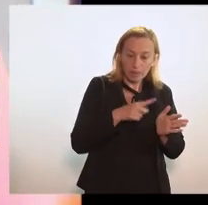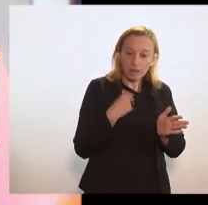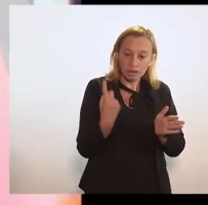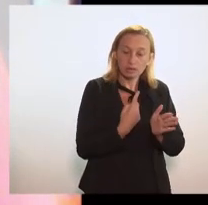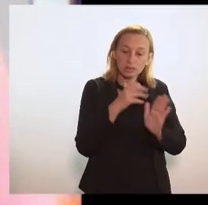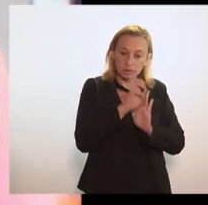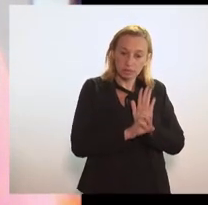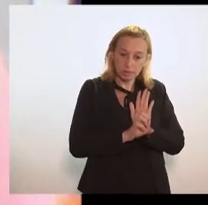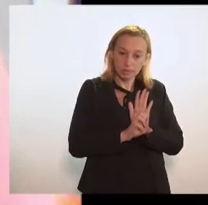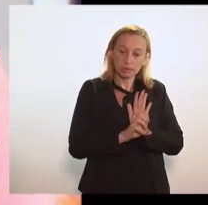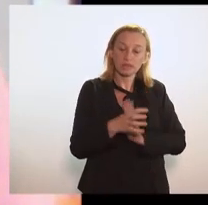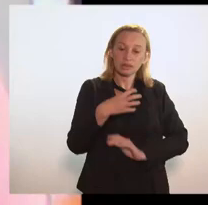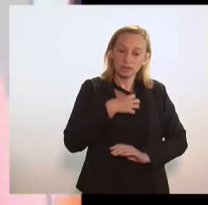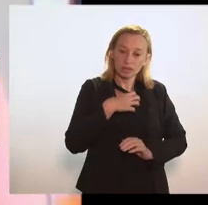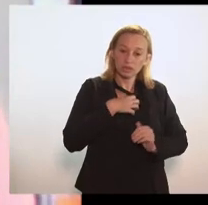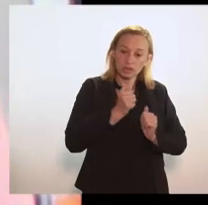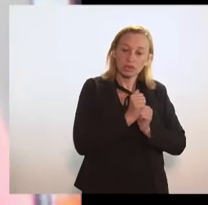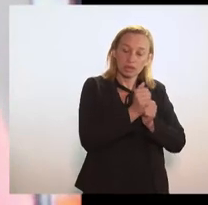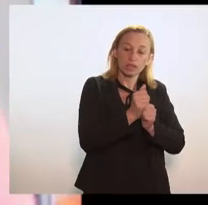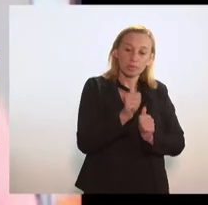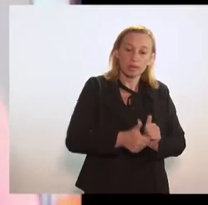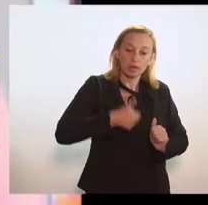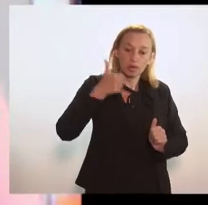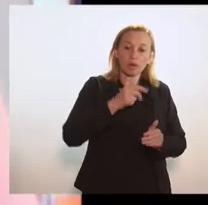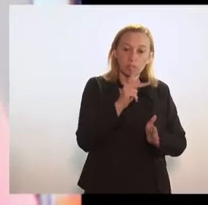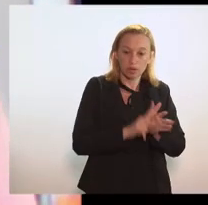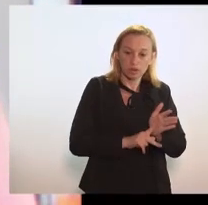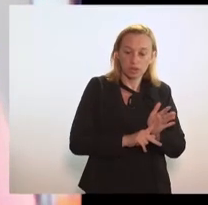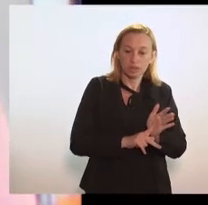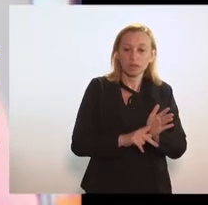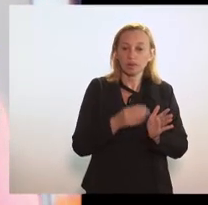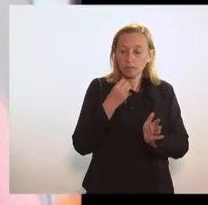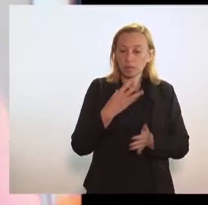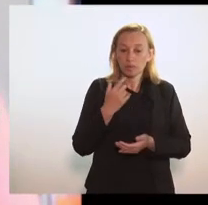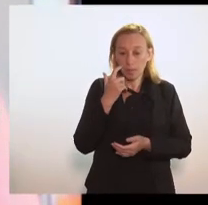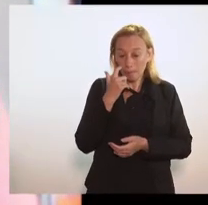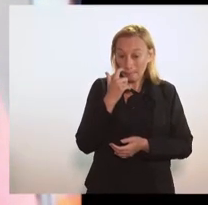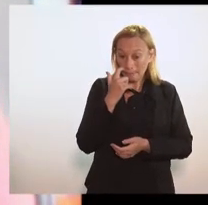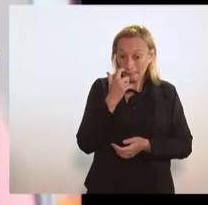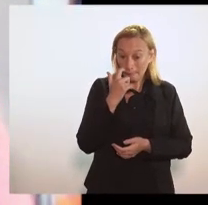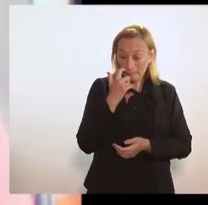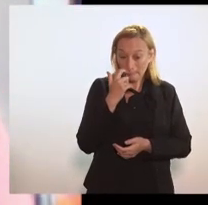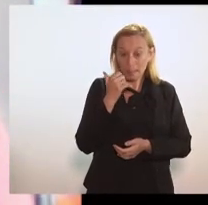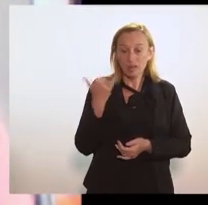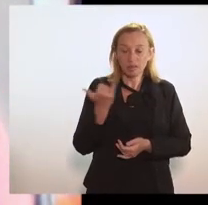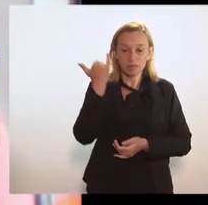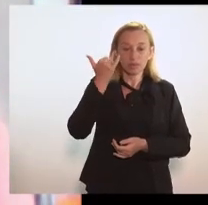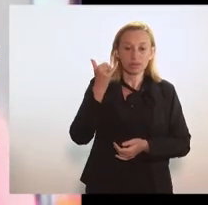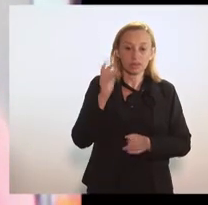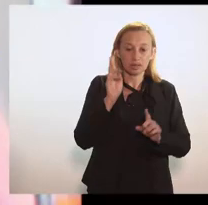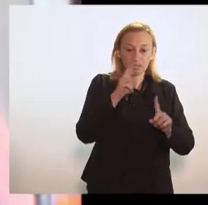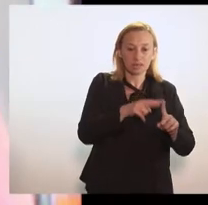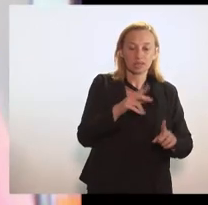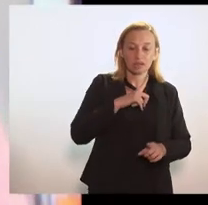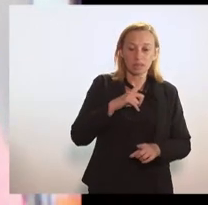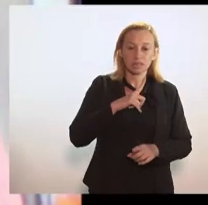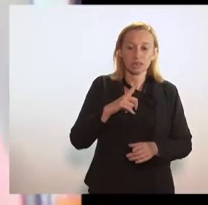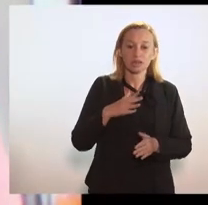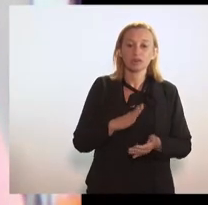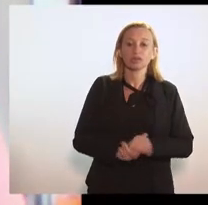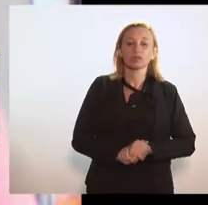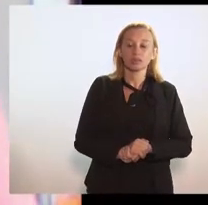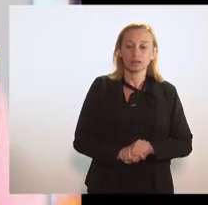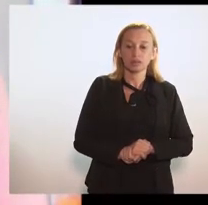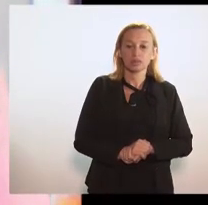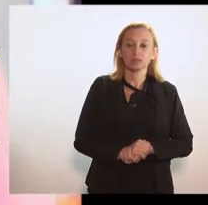alimentos que elas vão no sentido de aperfeiçoar o projeto quase que ele é muito meritório que é importante assim preços referenciais Qual é o prazo tem